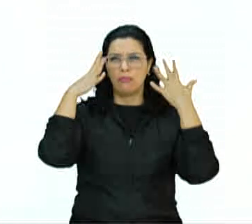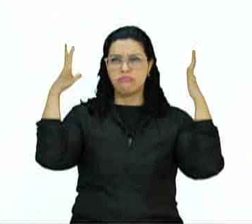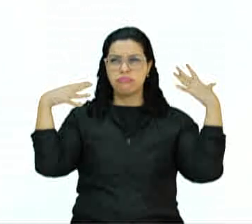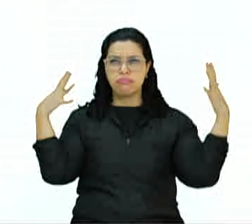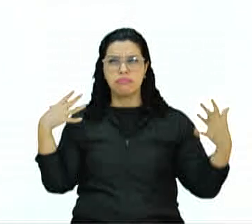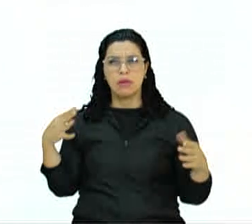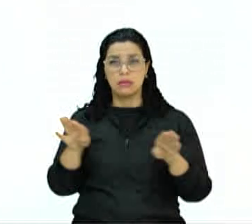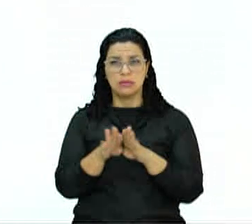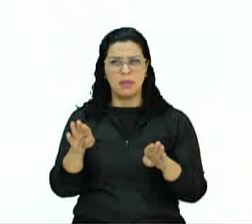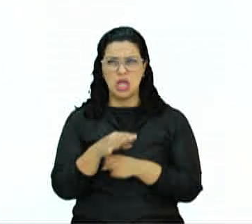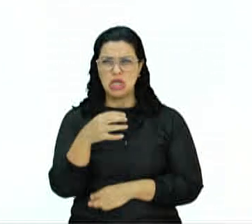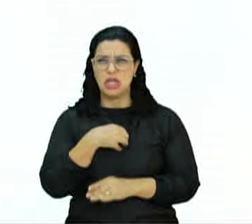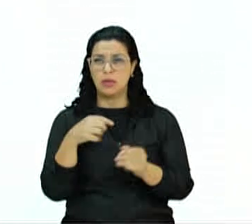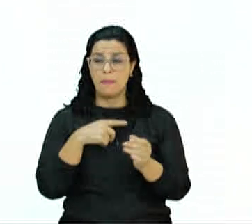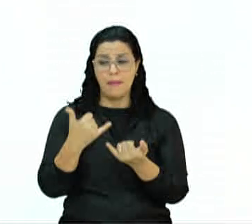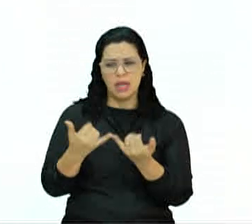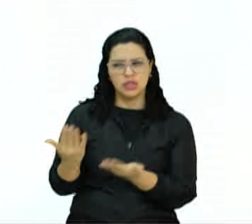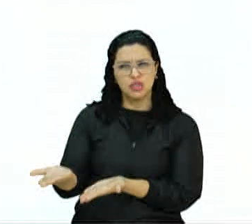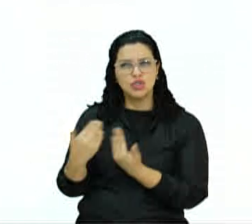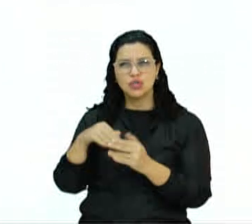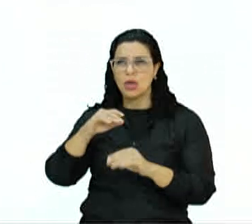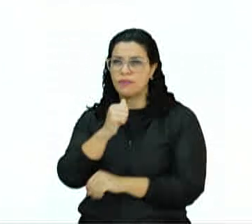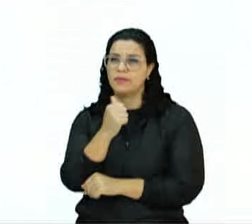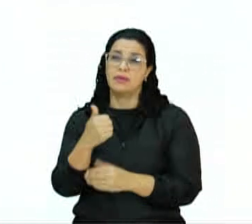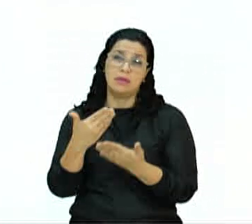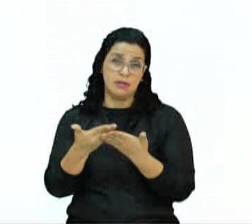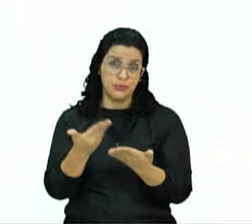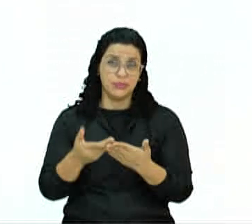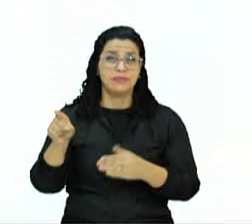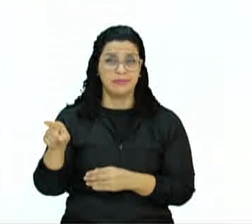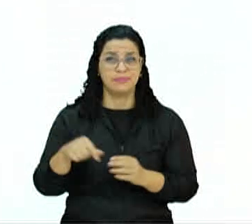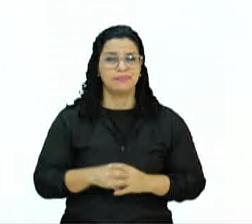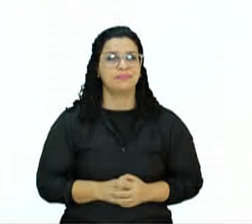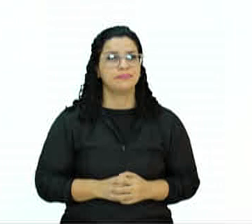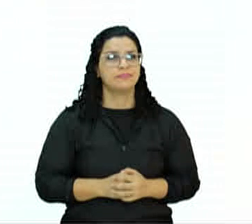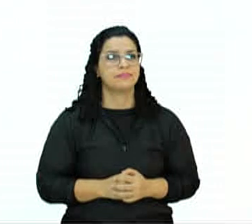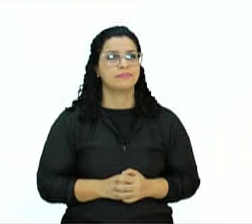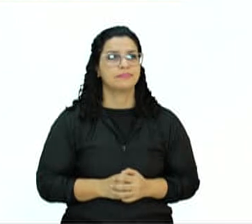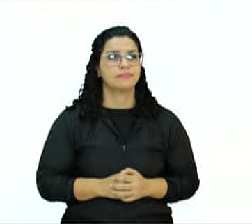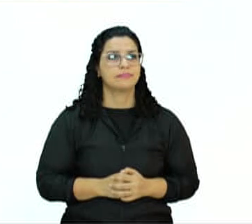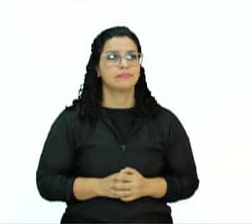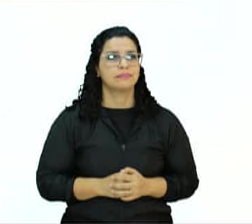desalinhados. Tinha um jeito jovial de estudante.